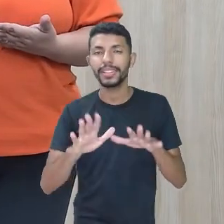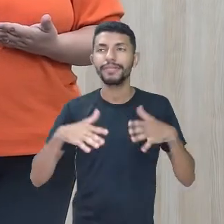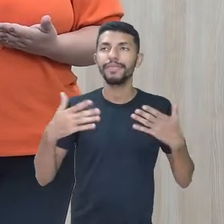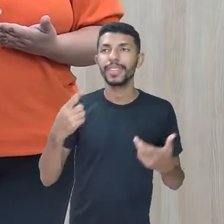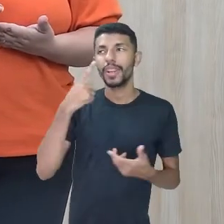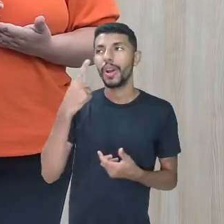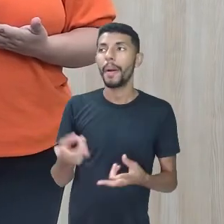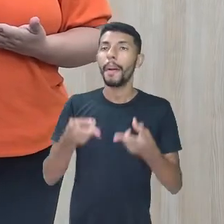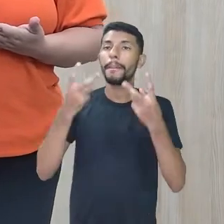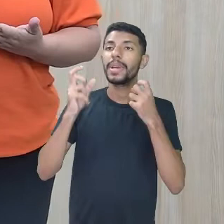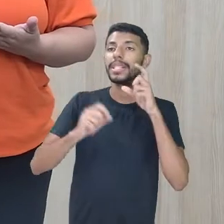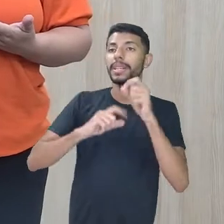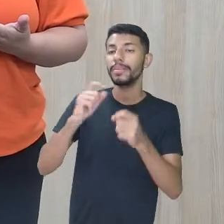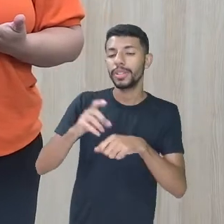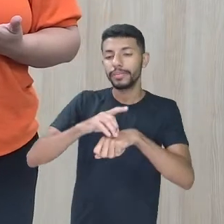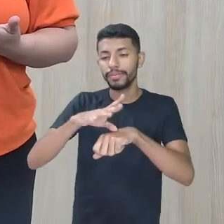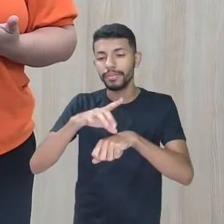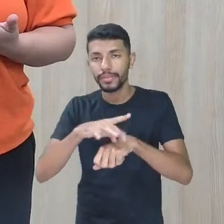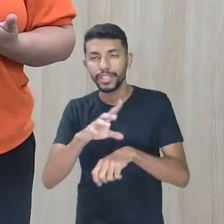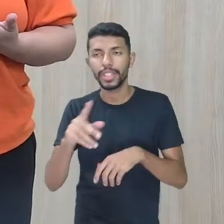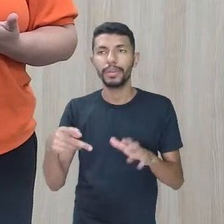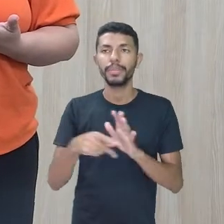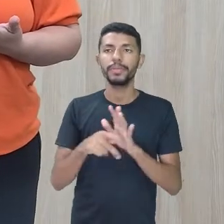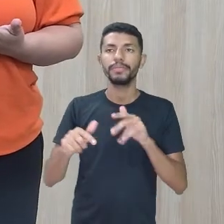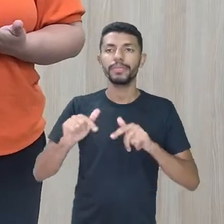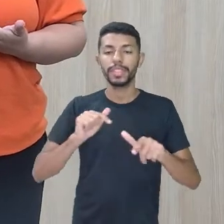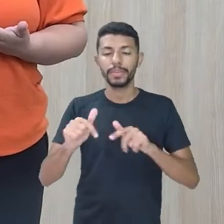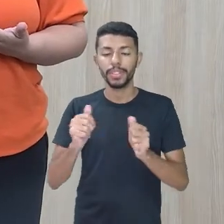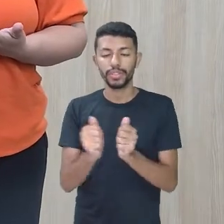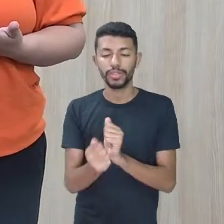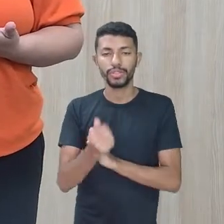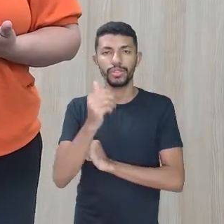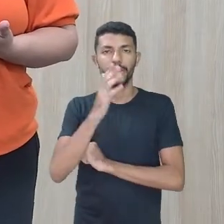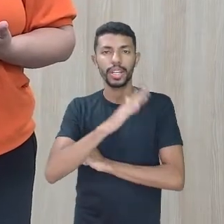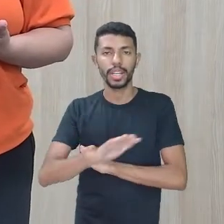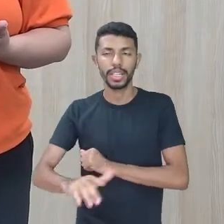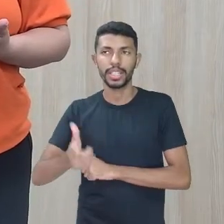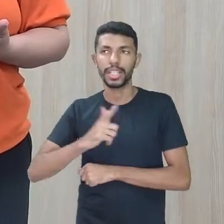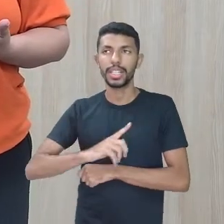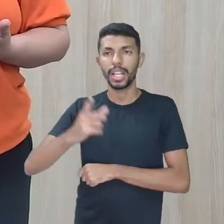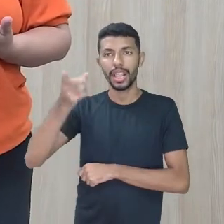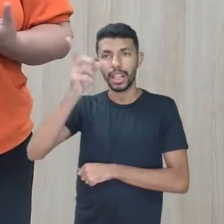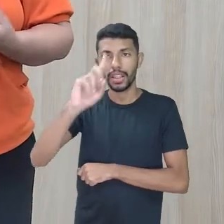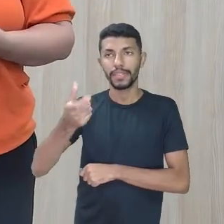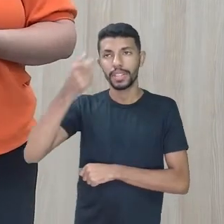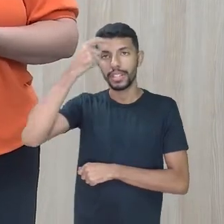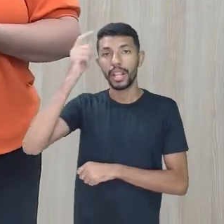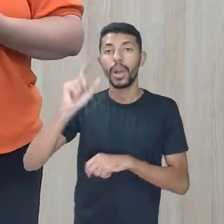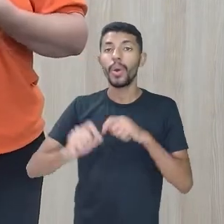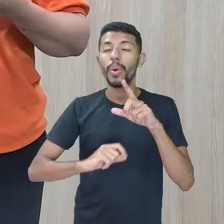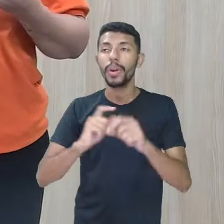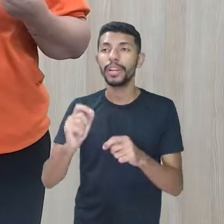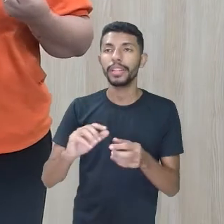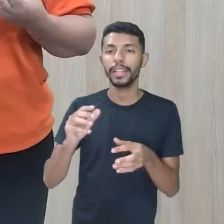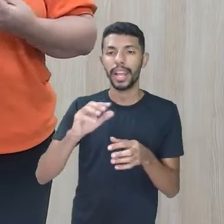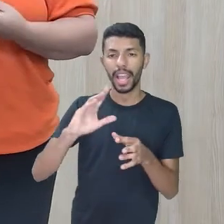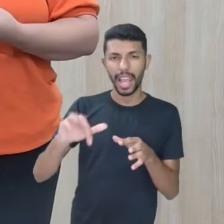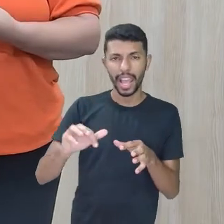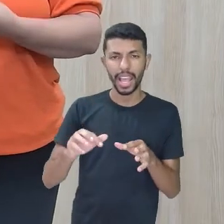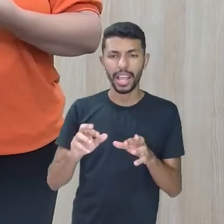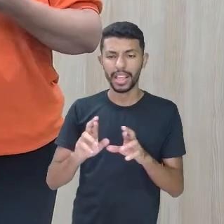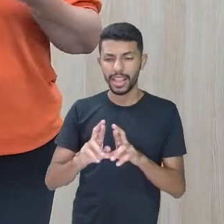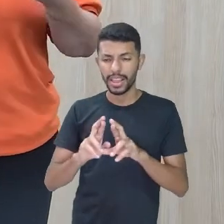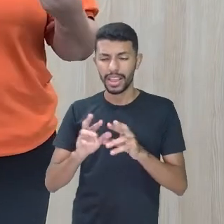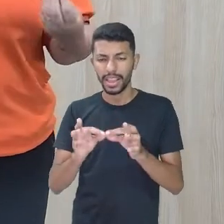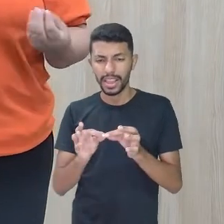que essas dicas de trabalhar com a criança com deficiência intelectual também não estão longe, não é,